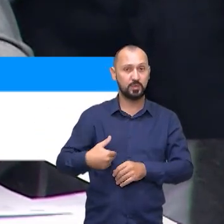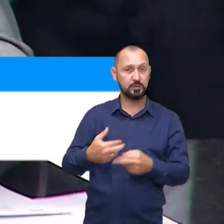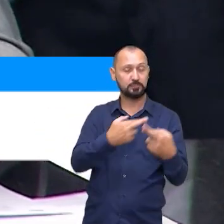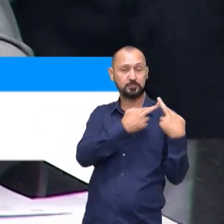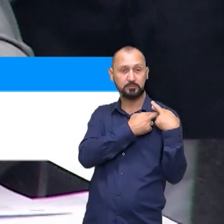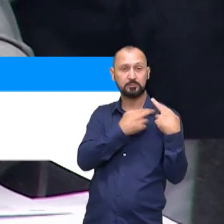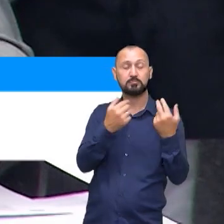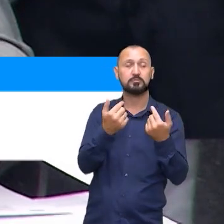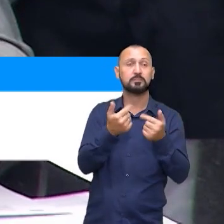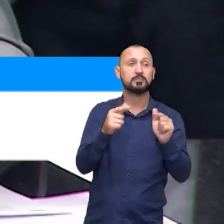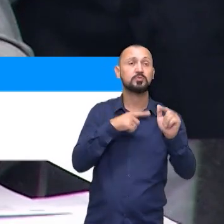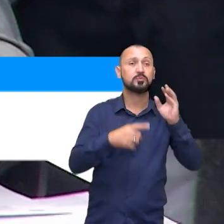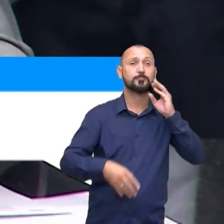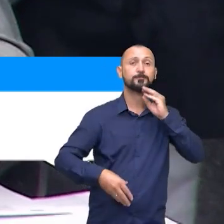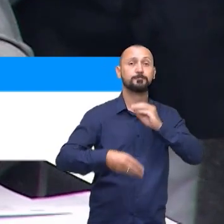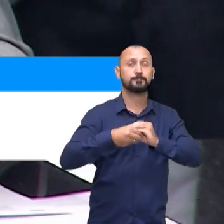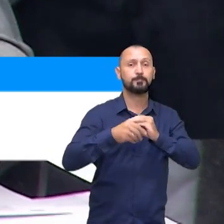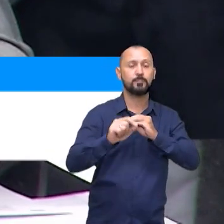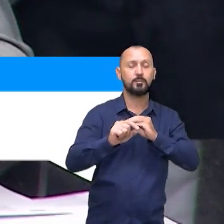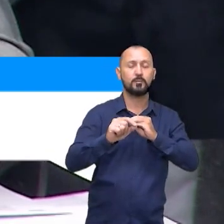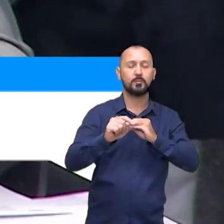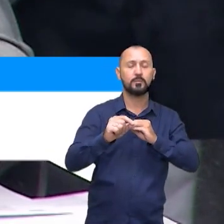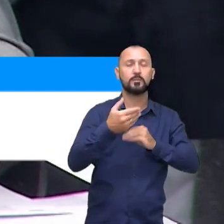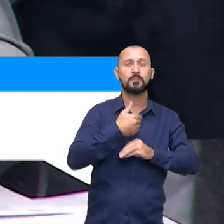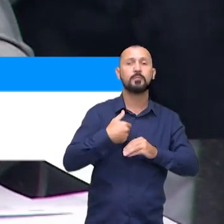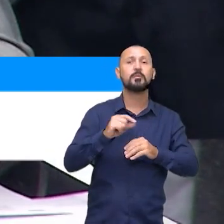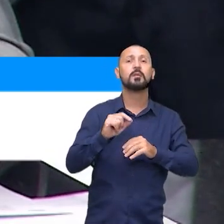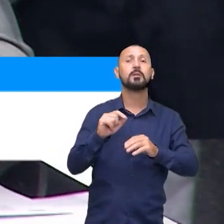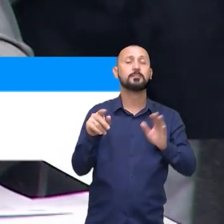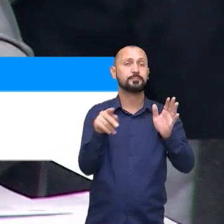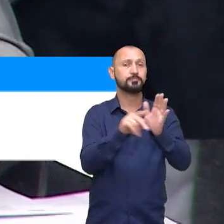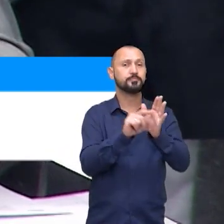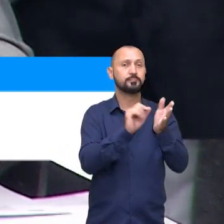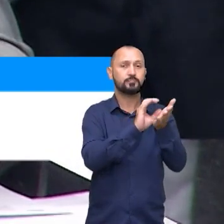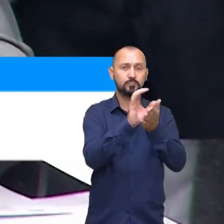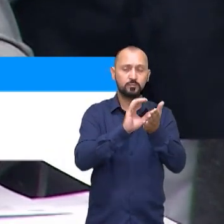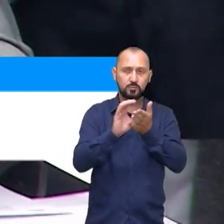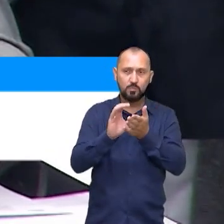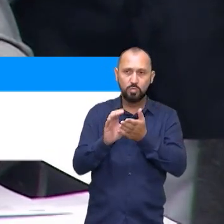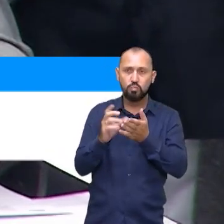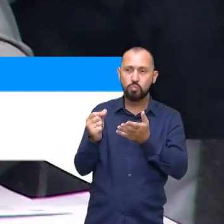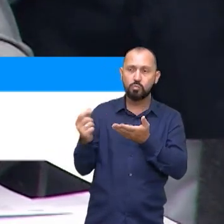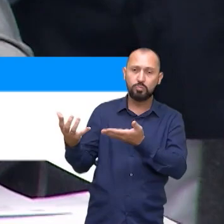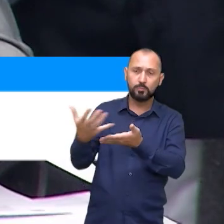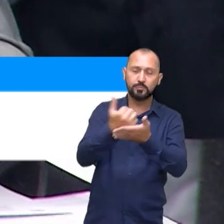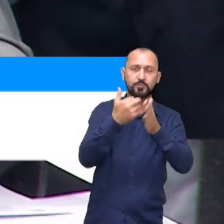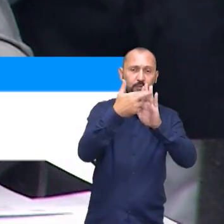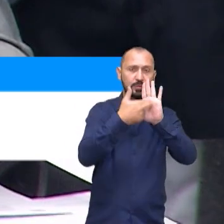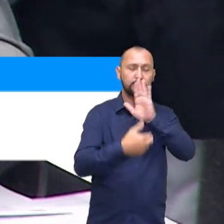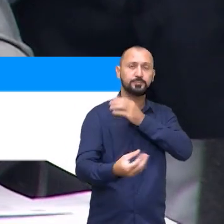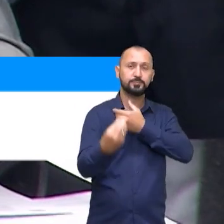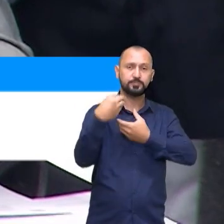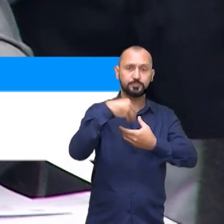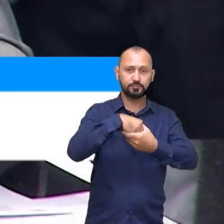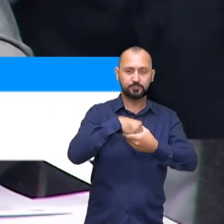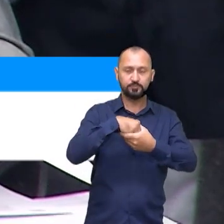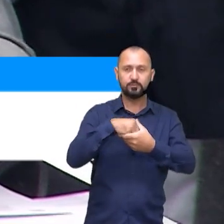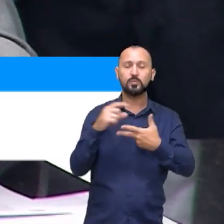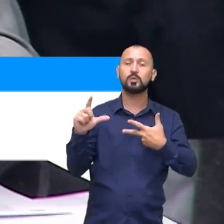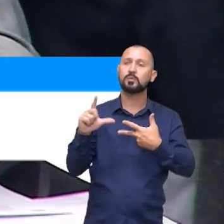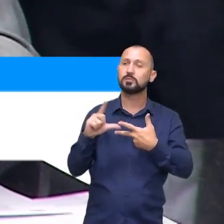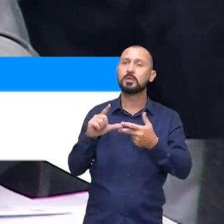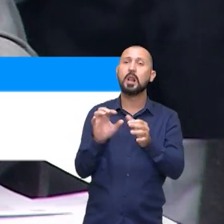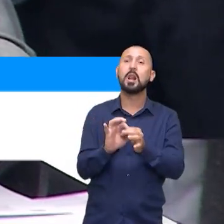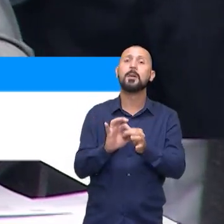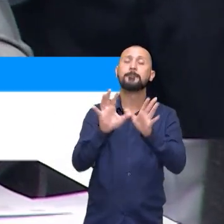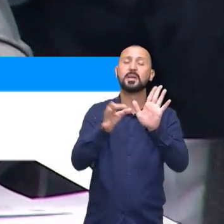do Estado, nem em propor a emenda à Constituição do Estado, tem-se que tanto a carta magna quanto o regimento interno deste poder